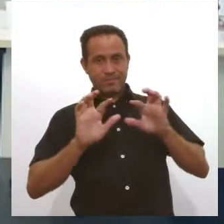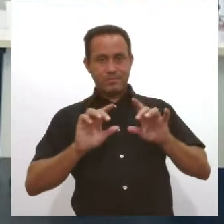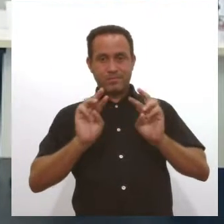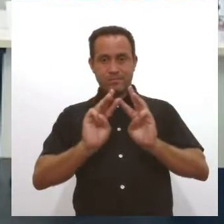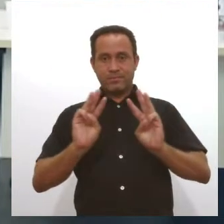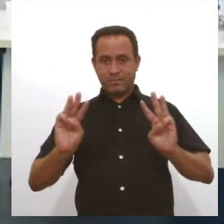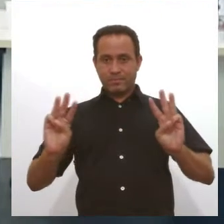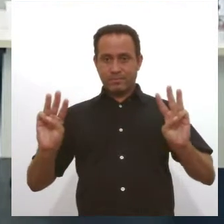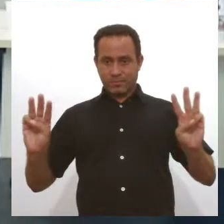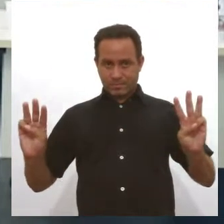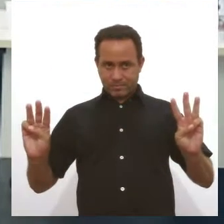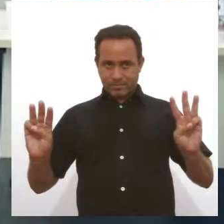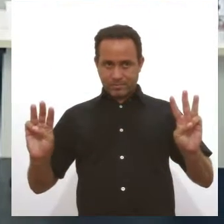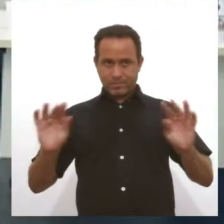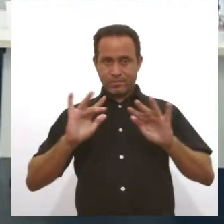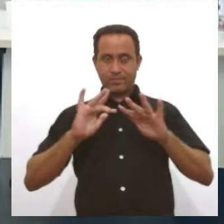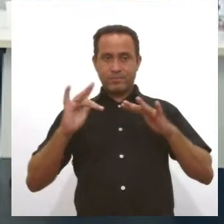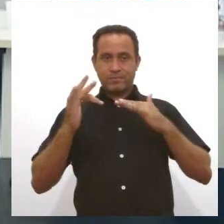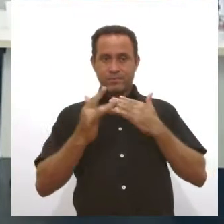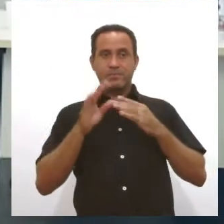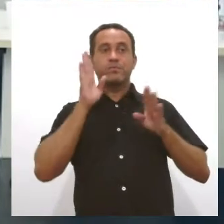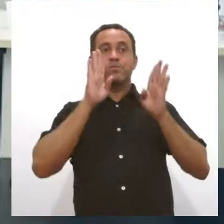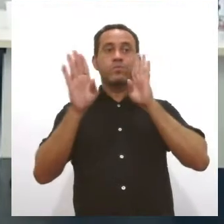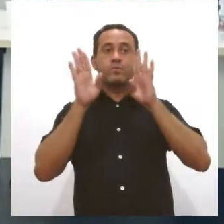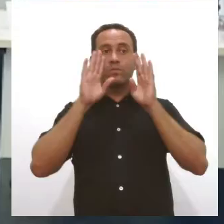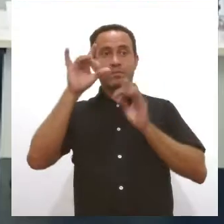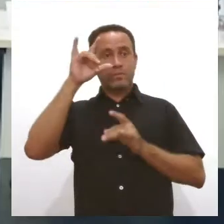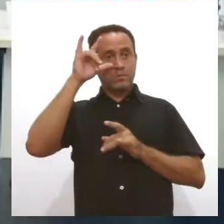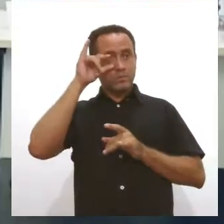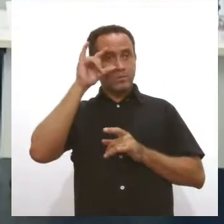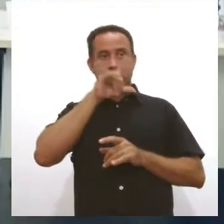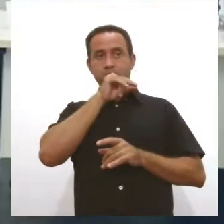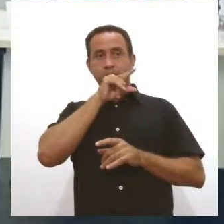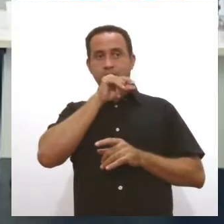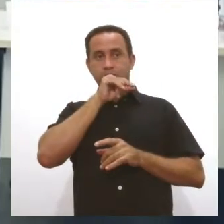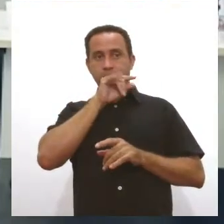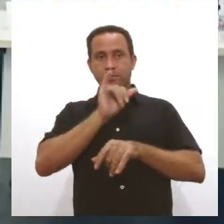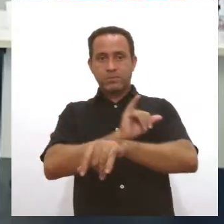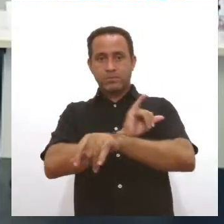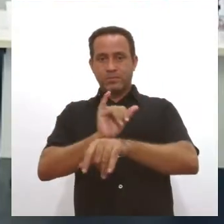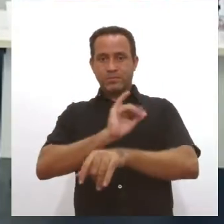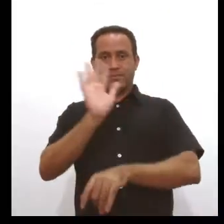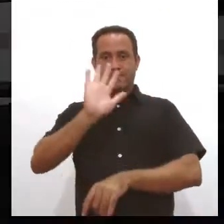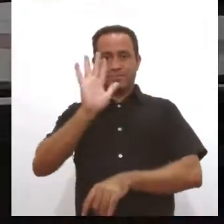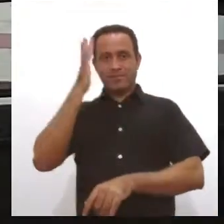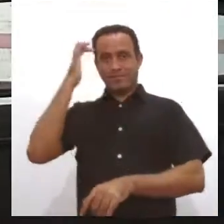al.se.leg.br ou em nossas redes sociais no Facebook, Instagram, Twitter e YouTube. Até amanhã.